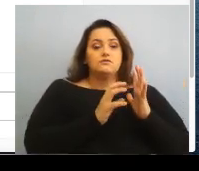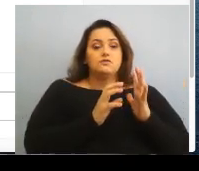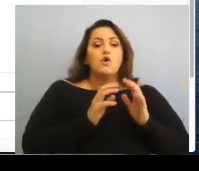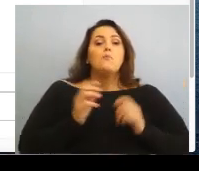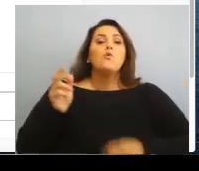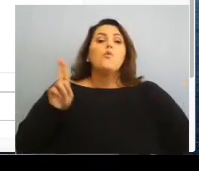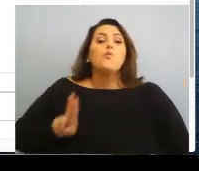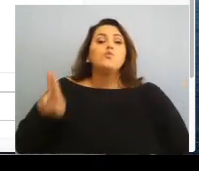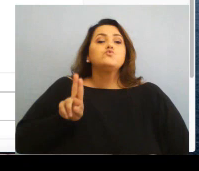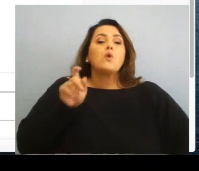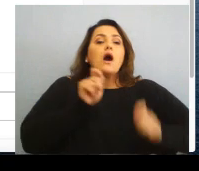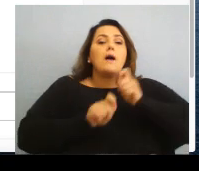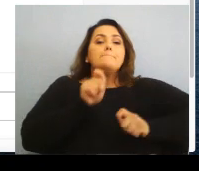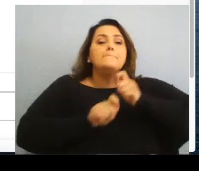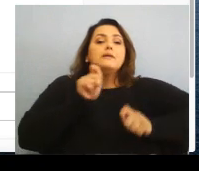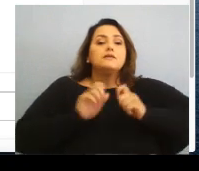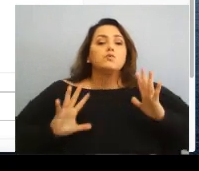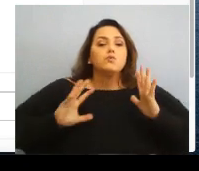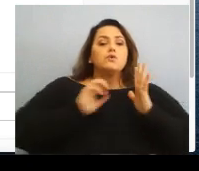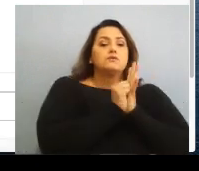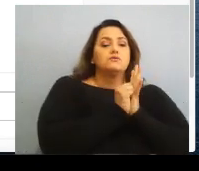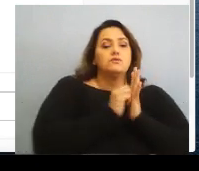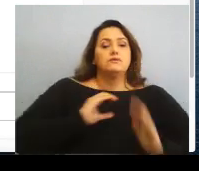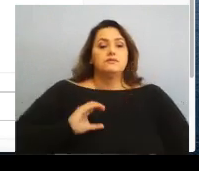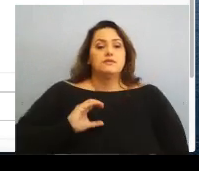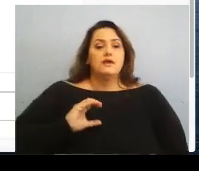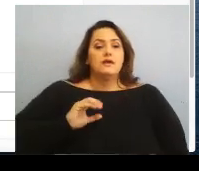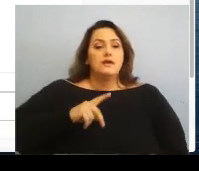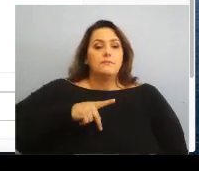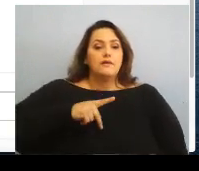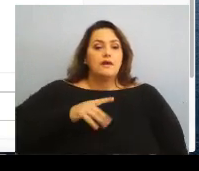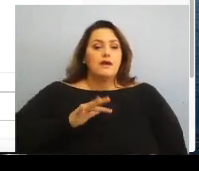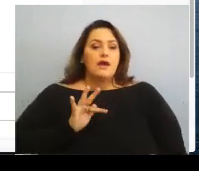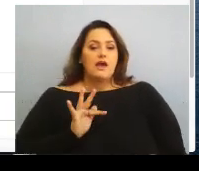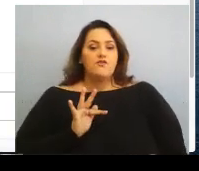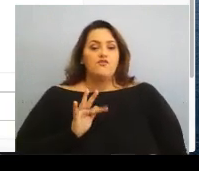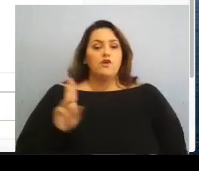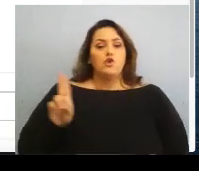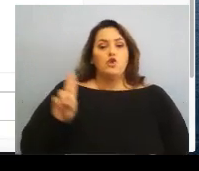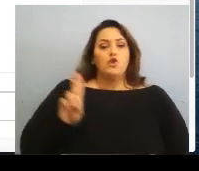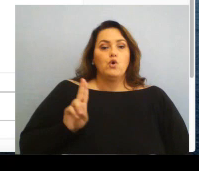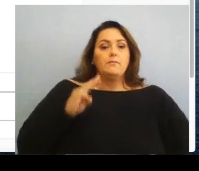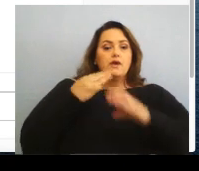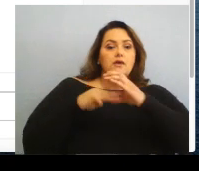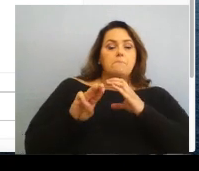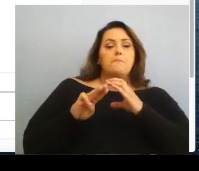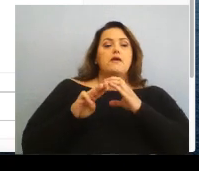usuário administrador do cadastro. Você vai pôr o seu CPF, indicar seu nome, seu Gmail e seu cargo na